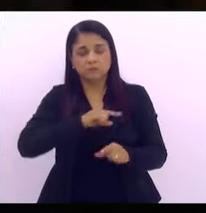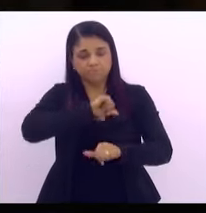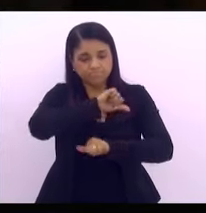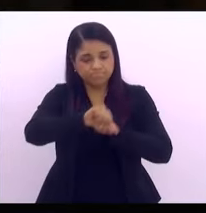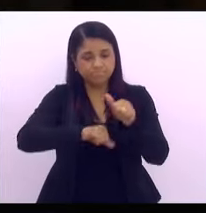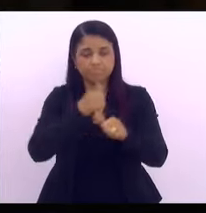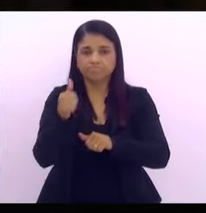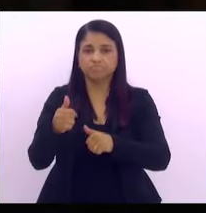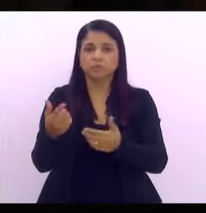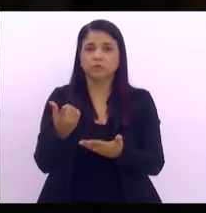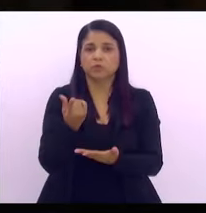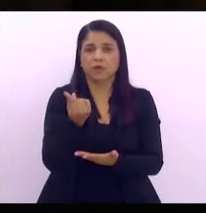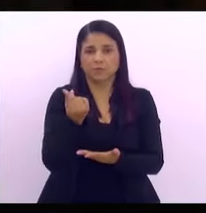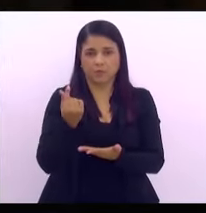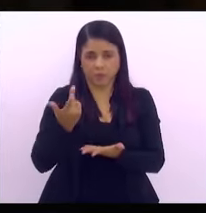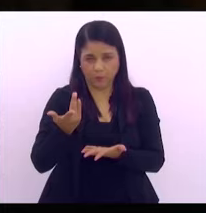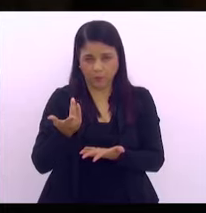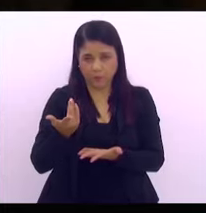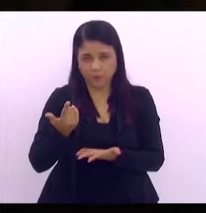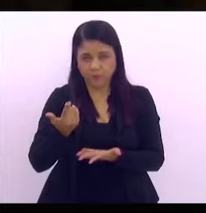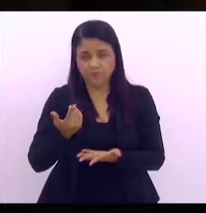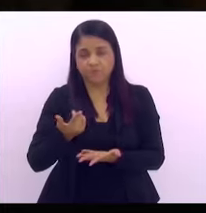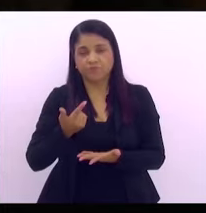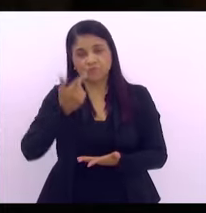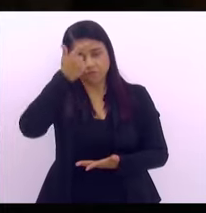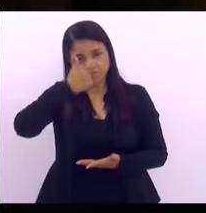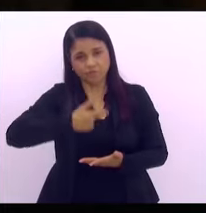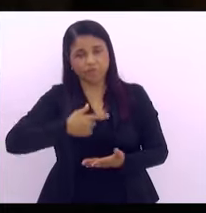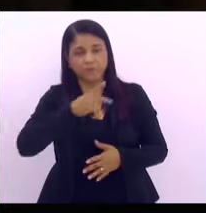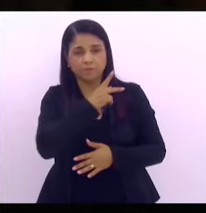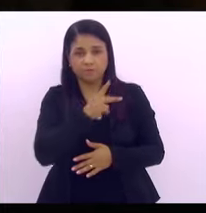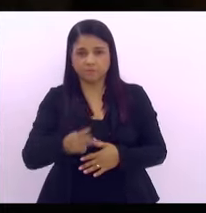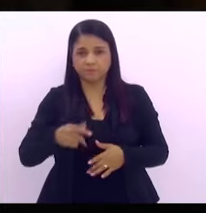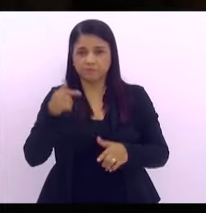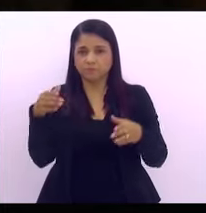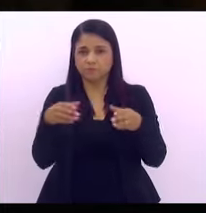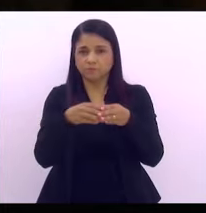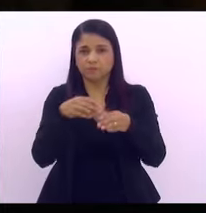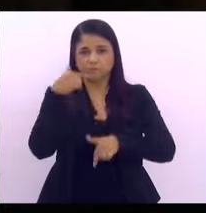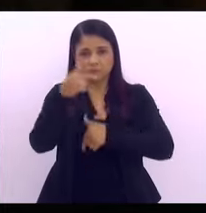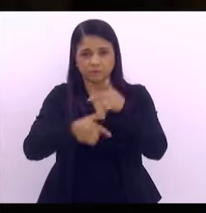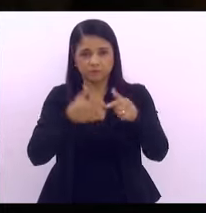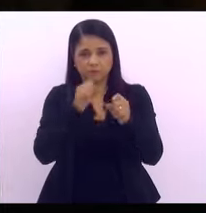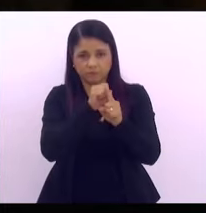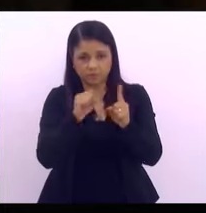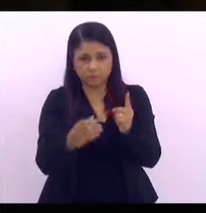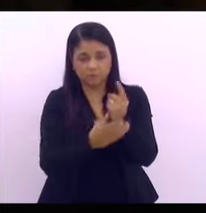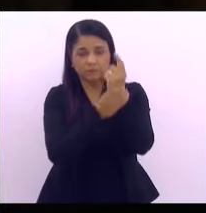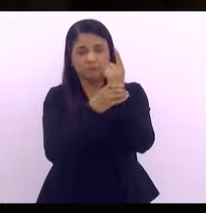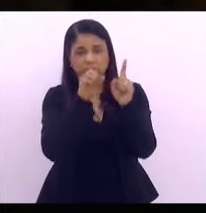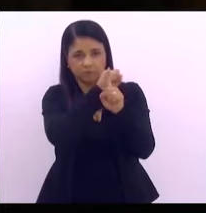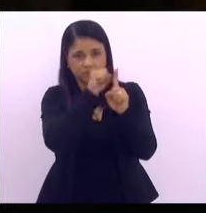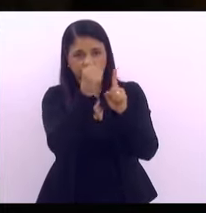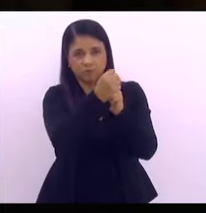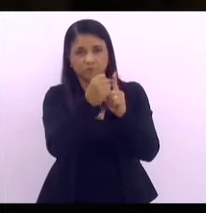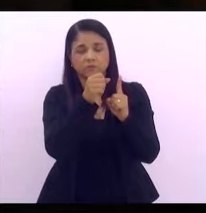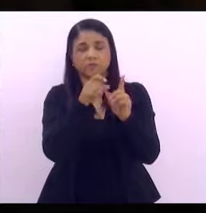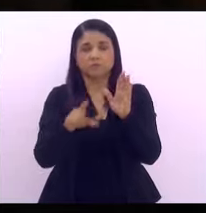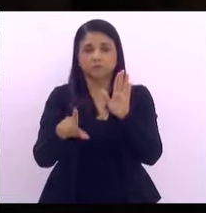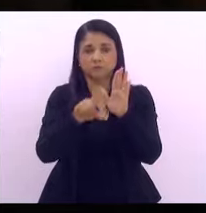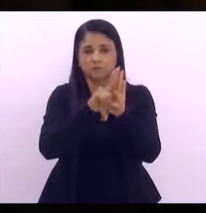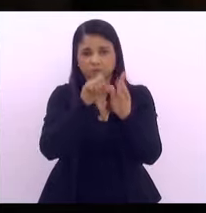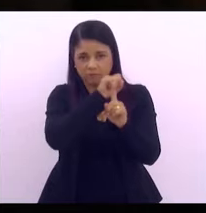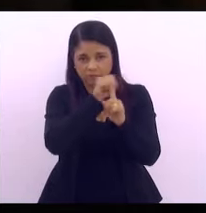capital. Nesse sentido, eu, enquanto presidenta da Comissão de Trabalho, Seguridade Social e Legislação Social aqui da